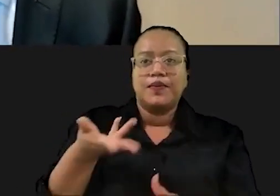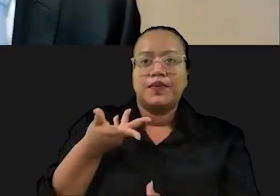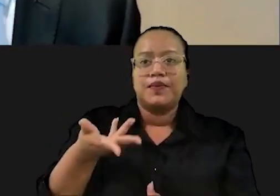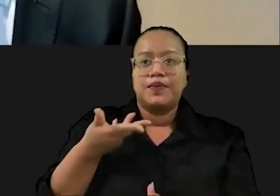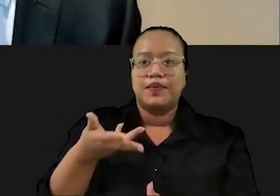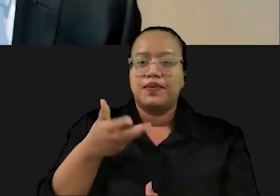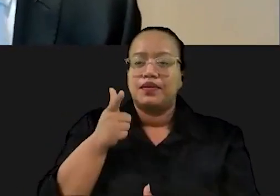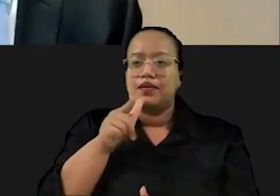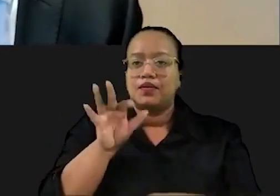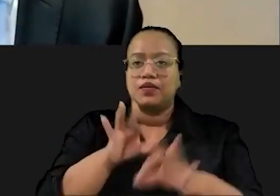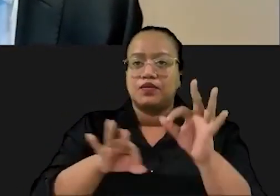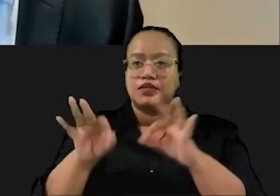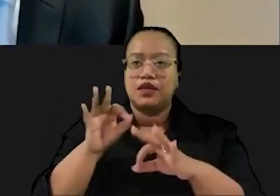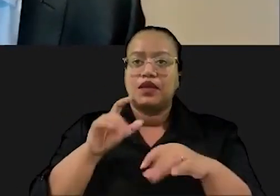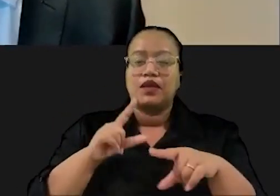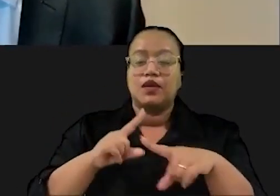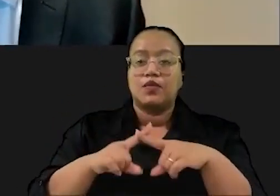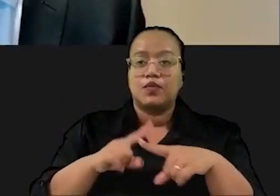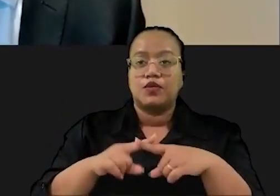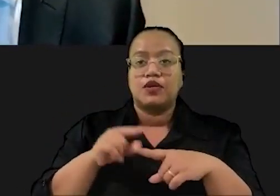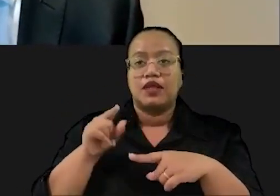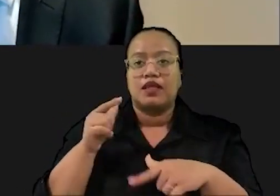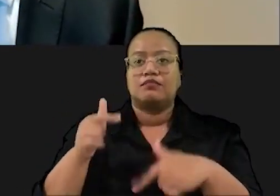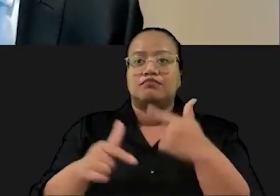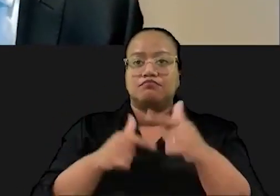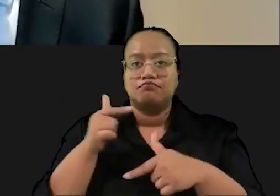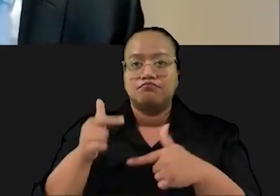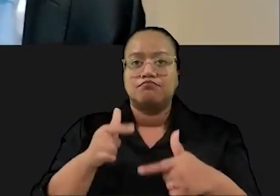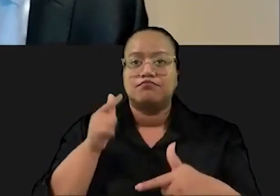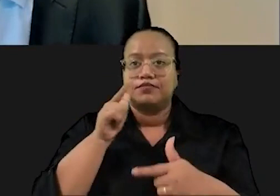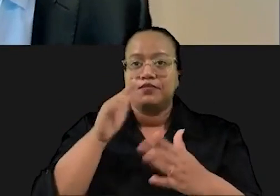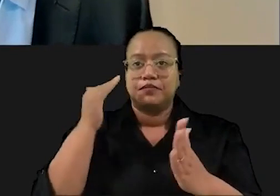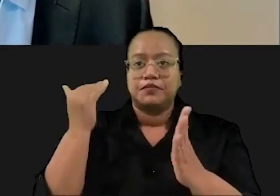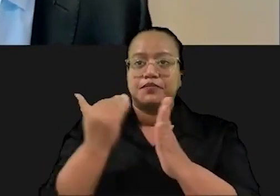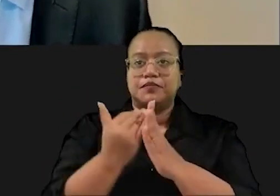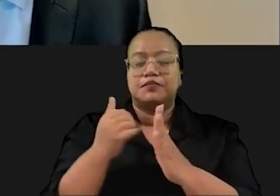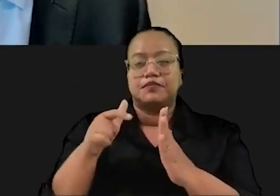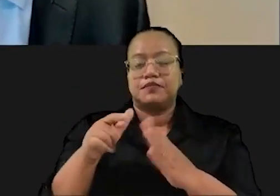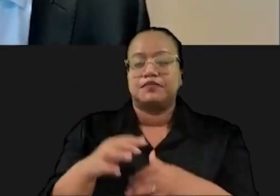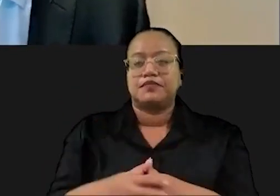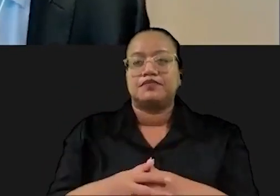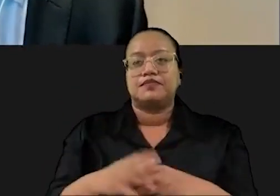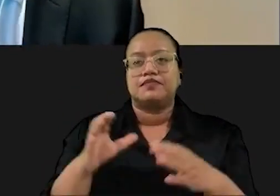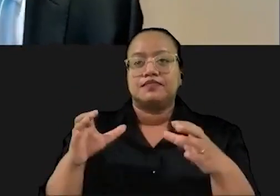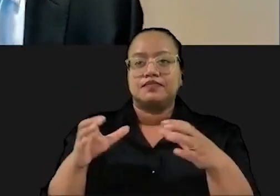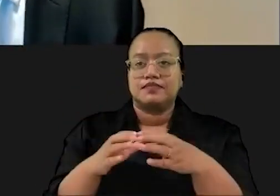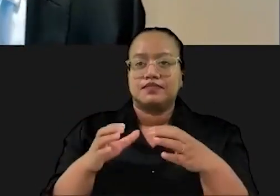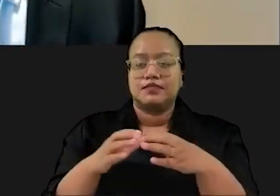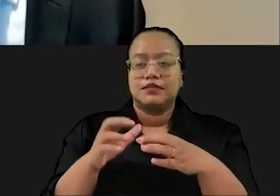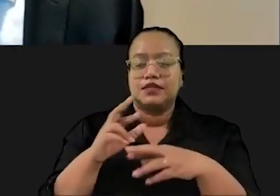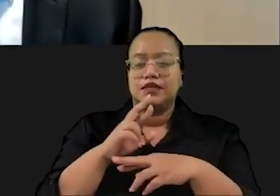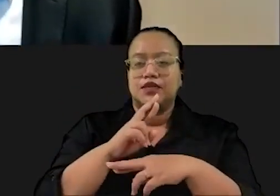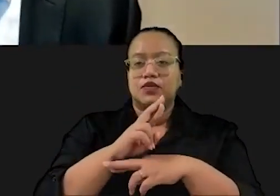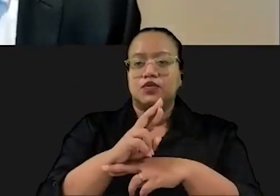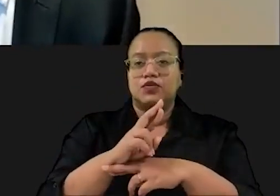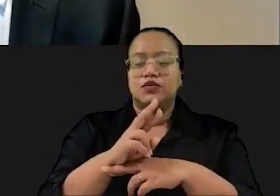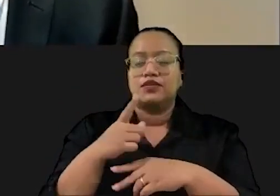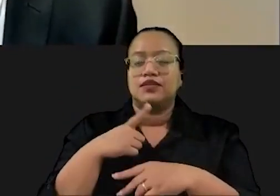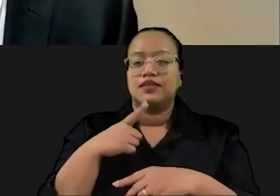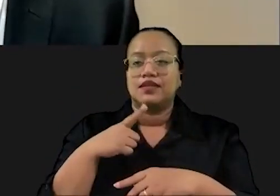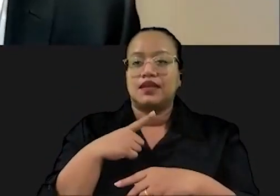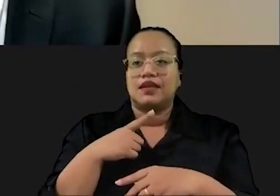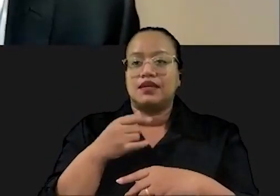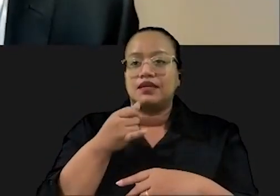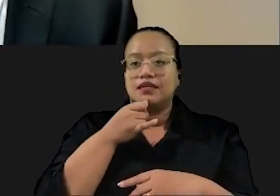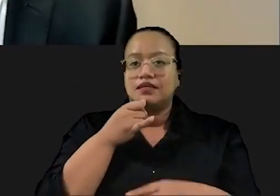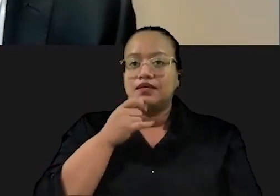dessa forma de trabalho. Né? Nas turmas recursais de São Paulo, por exemplo, eu tenho o exemplo de um setor